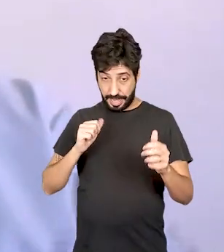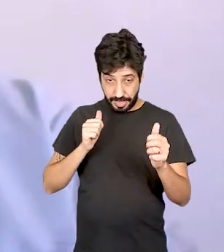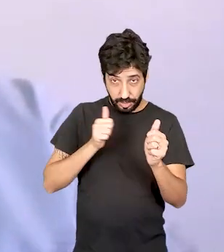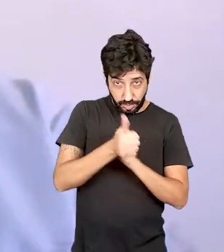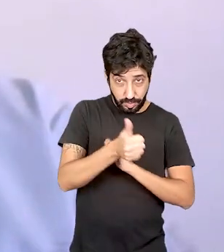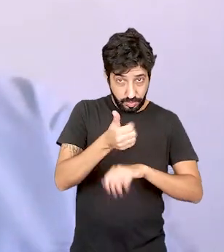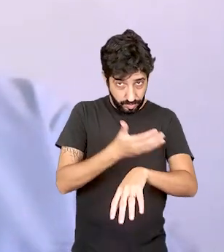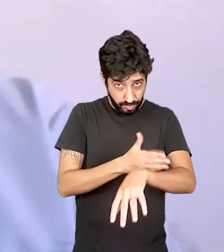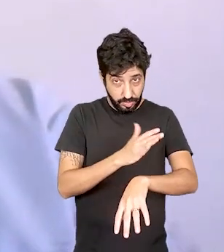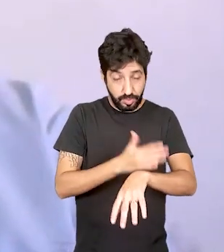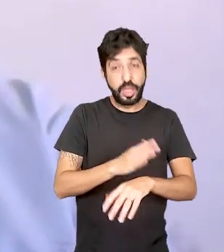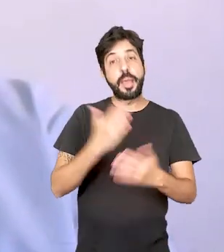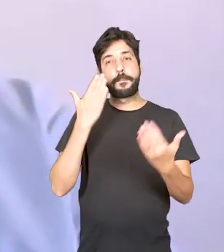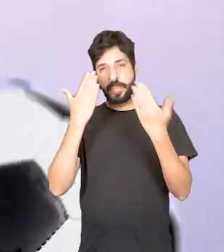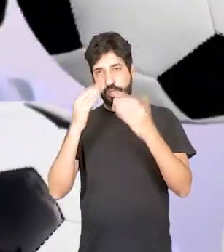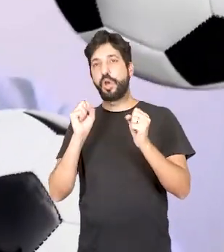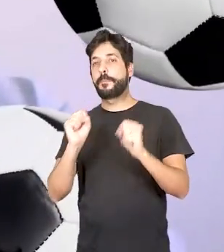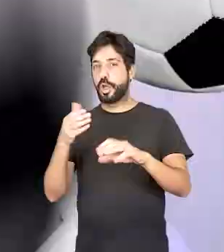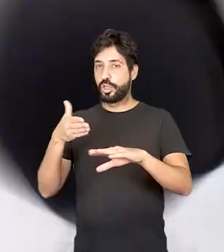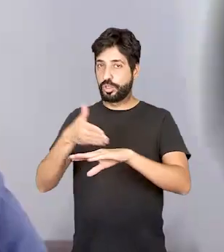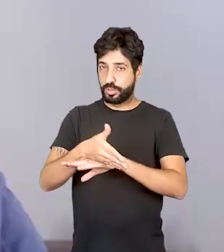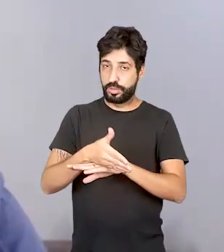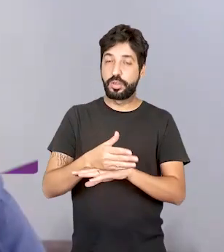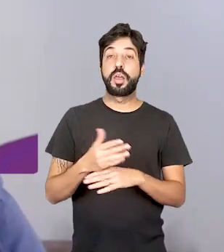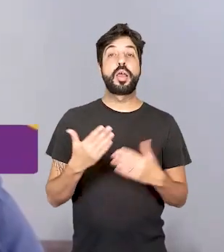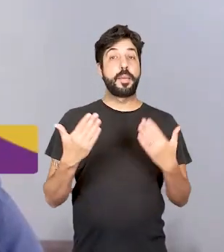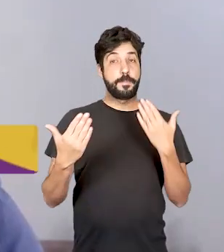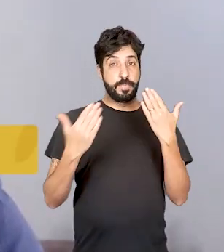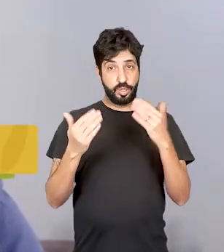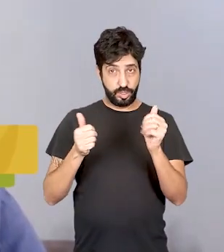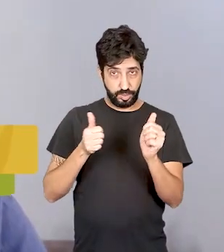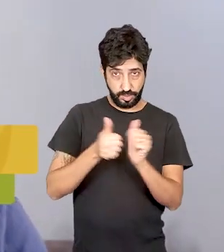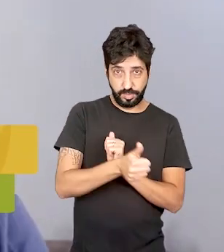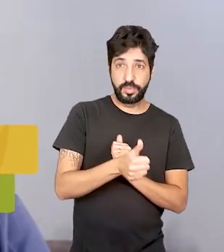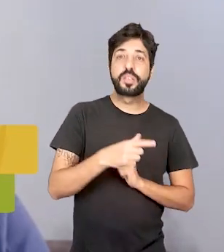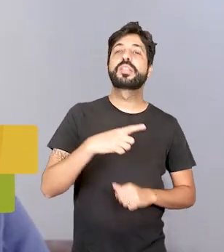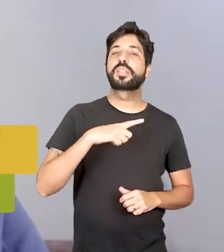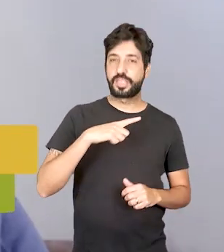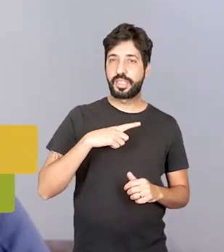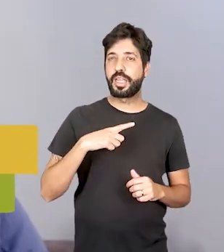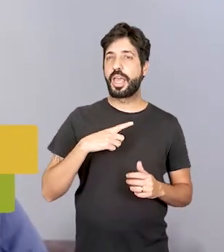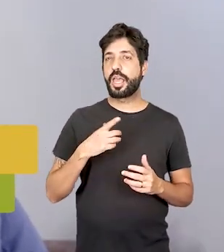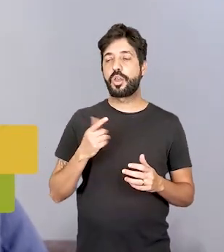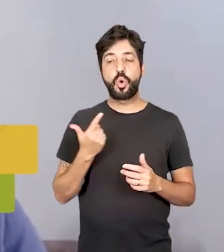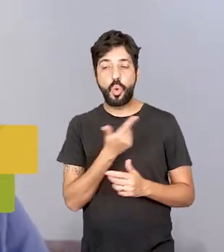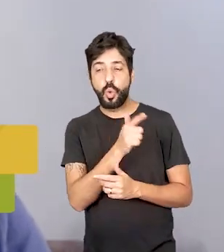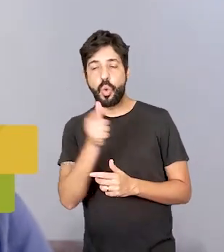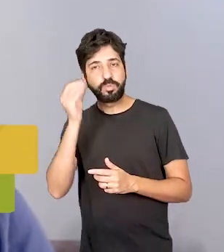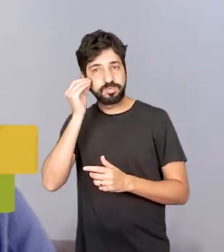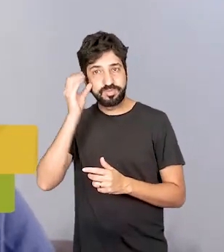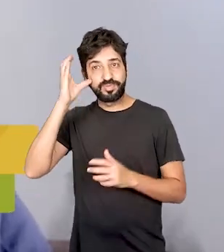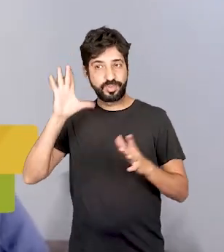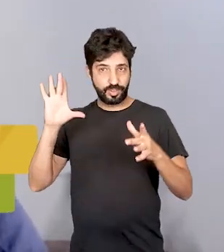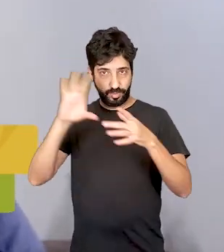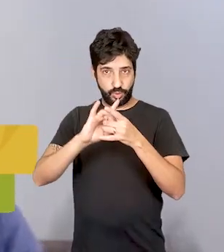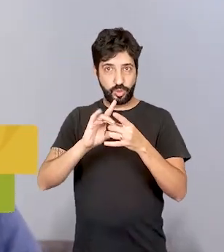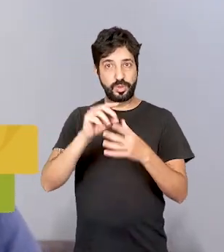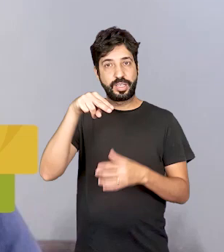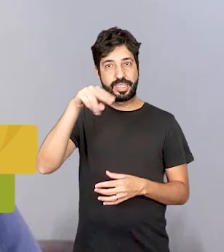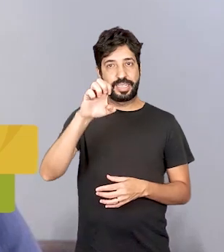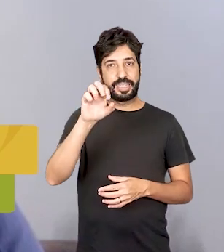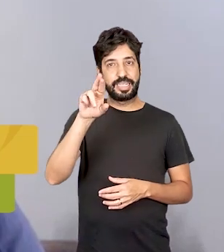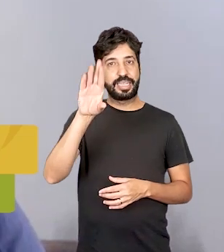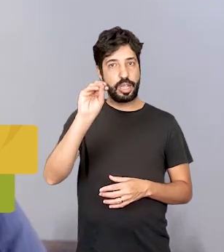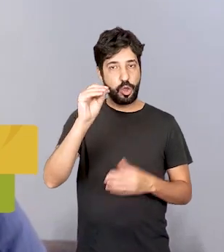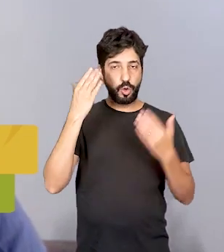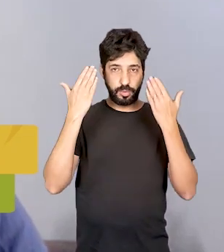esportiva incluída, o psicólogo do esporte ele pode estar atuando. O psicólogo do esporte tem feito construído com outros saberes, como a neuropsicologia,